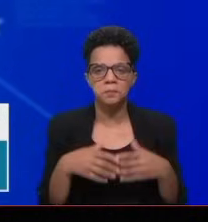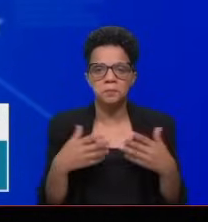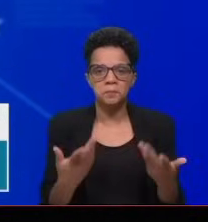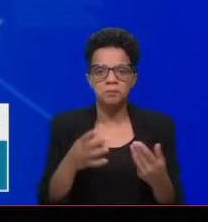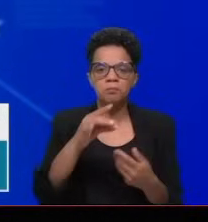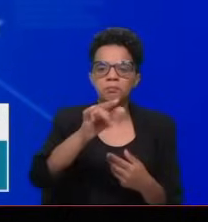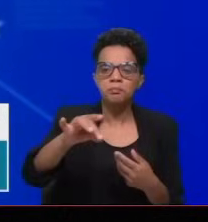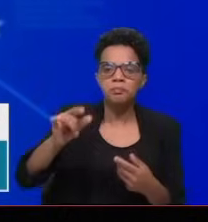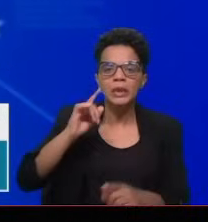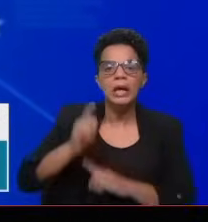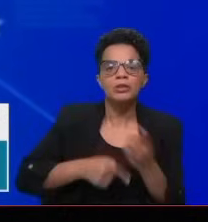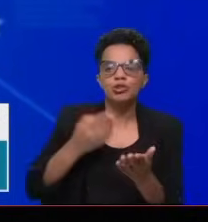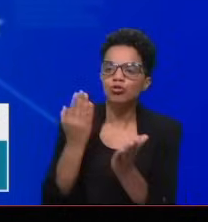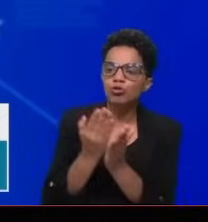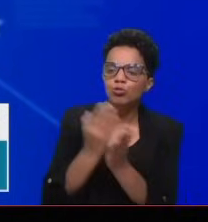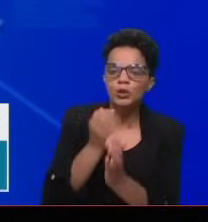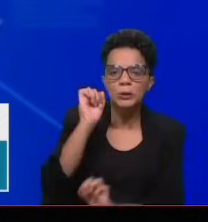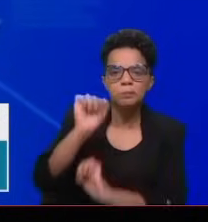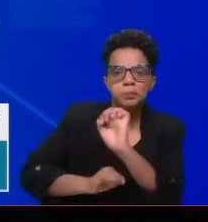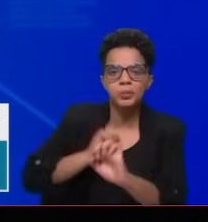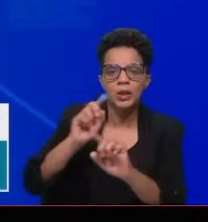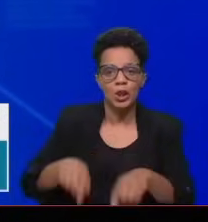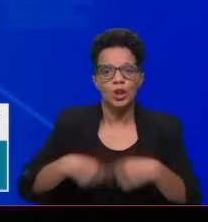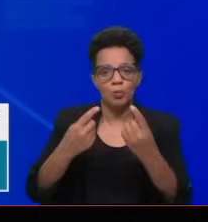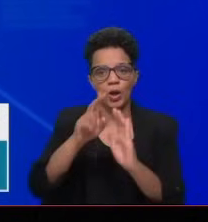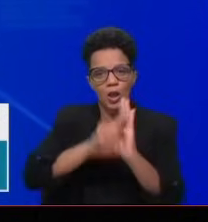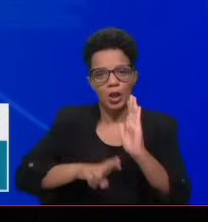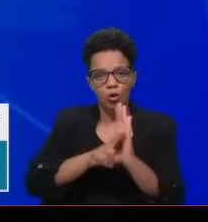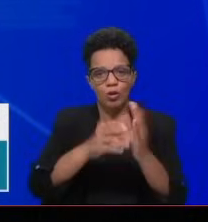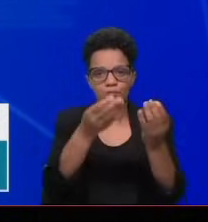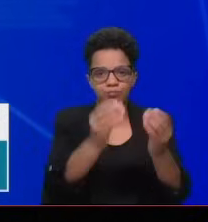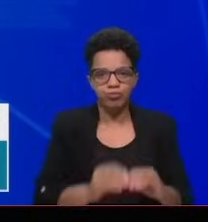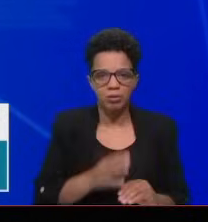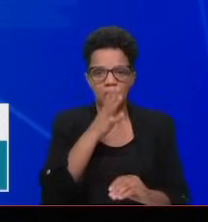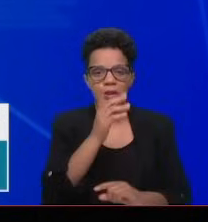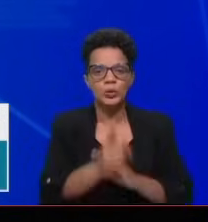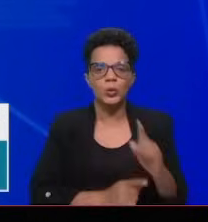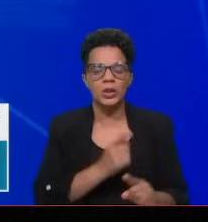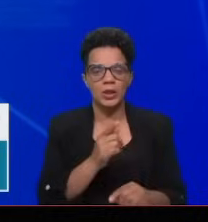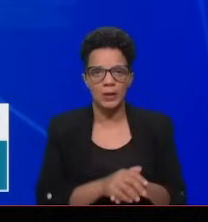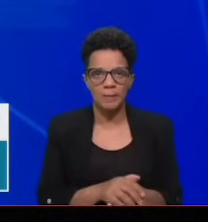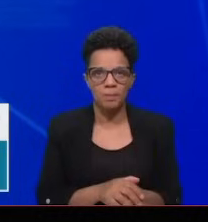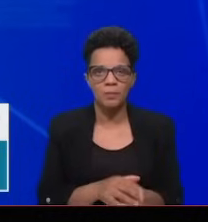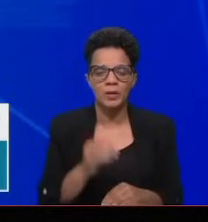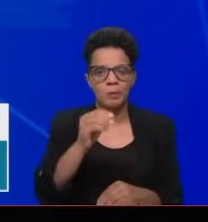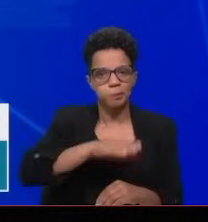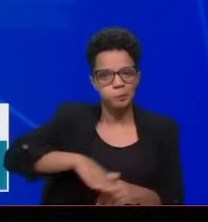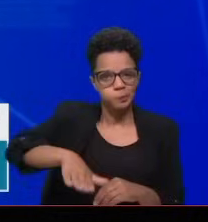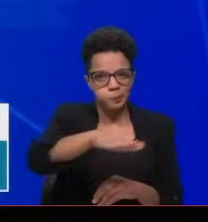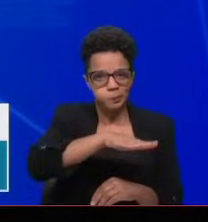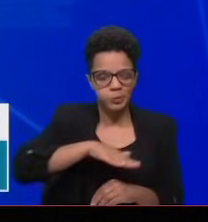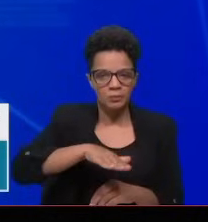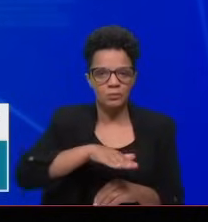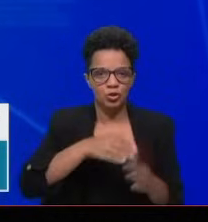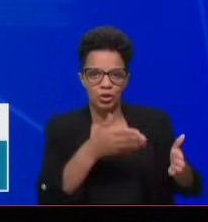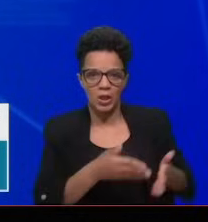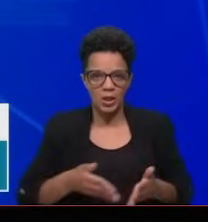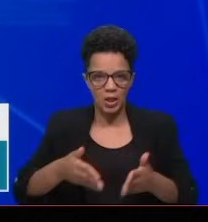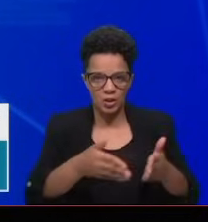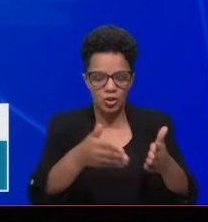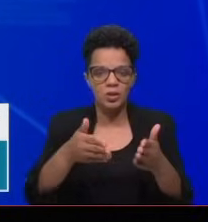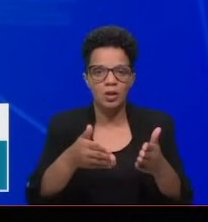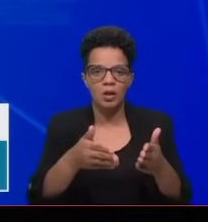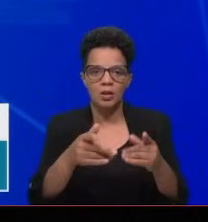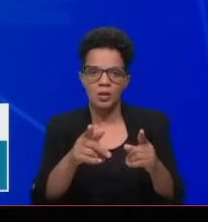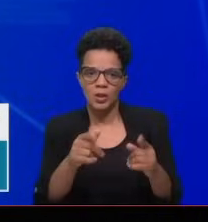localizações fazer um estudo sobre eles e o relatório diz que o a localização estrategicamente mais